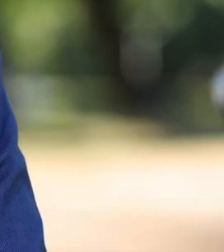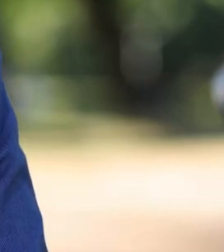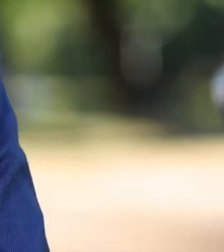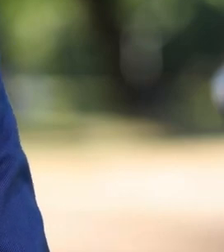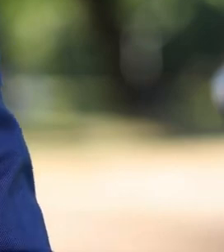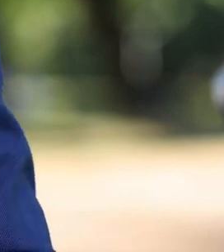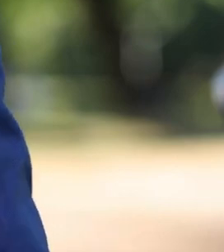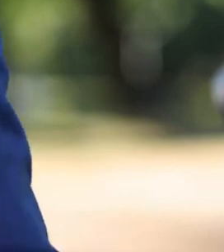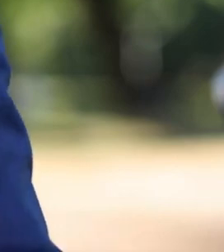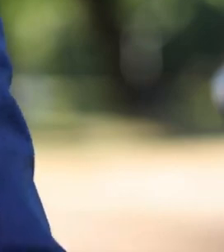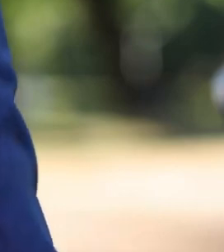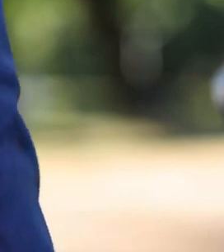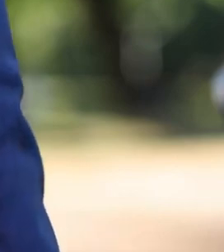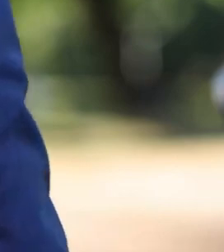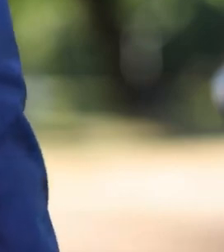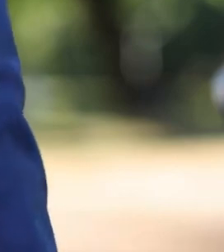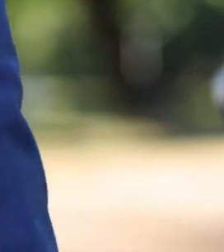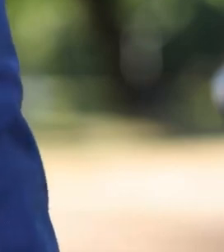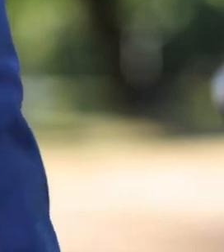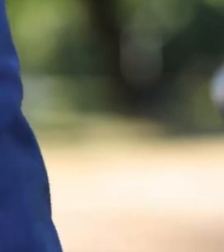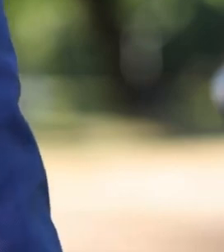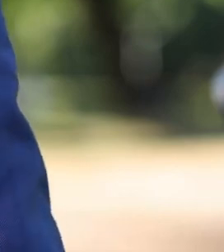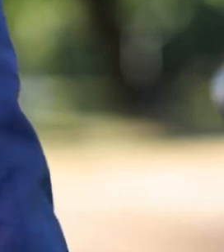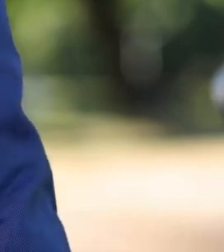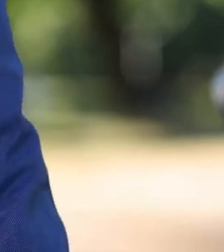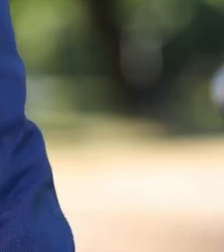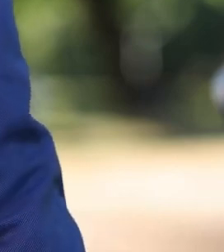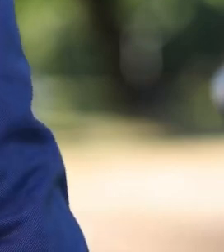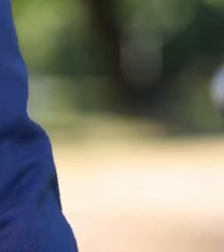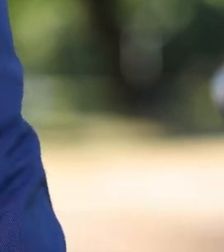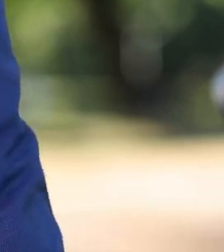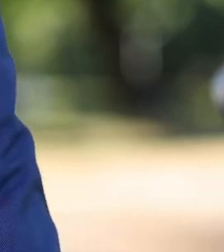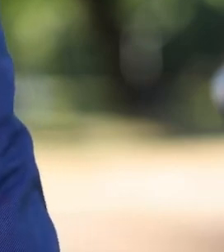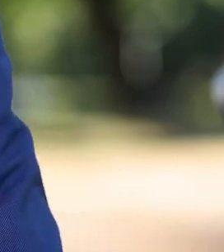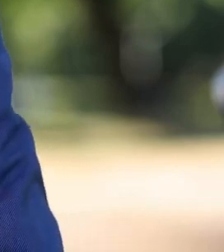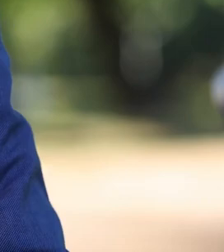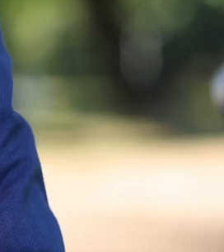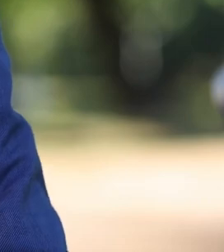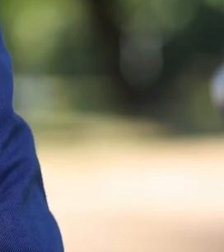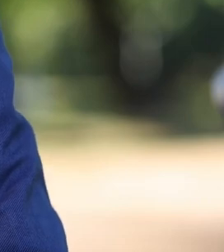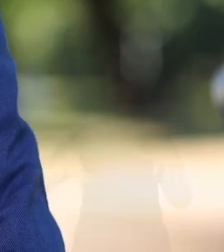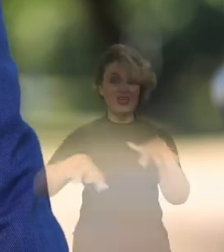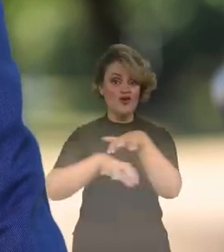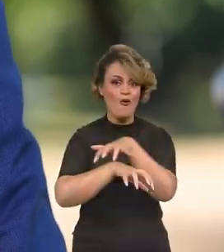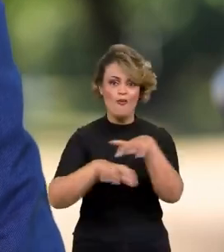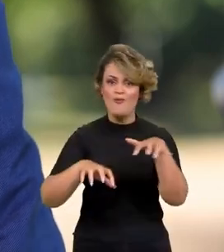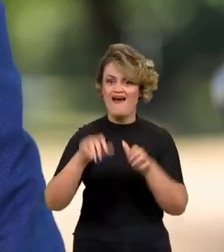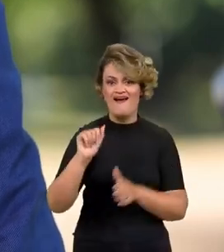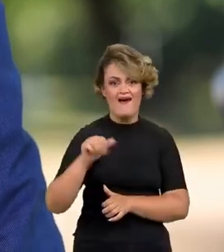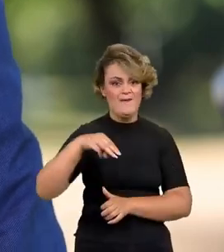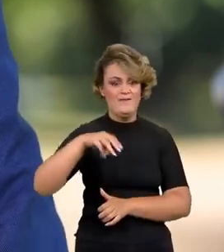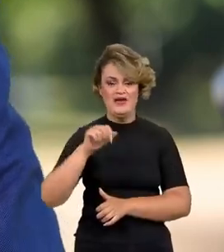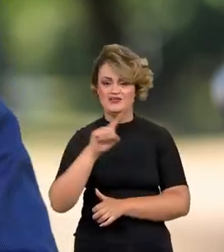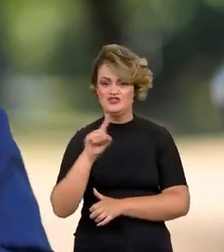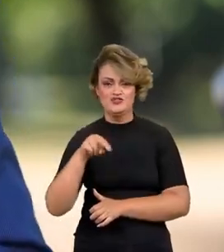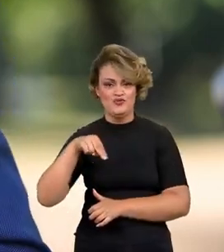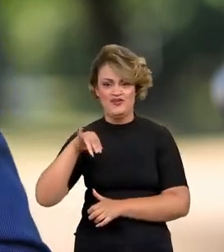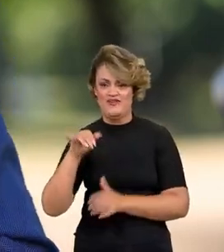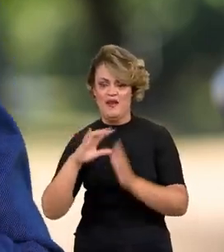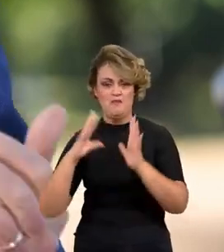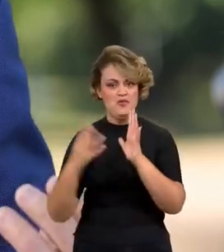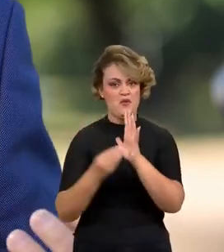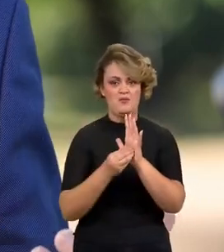Amazônia Amazônia é importante para o Brasil e para o mundo ou seja porque dela reflete sabe as mudanças climáticas